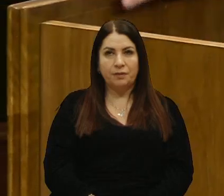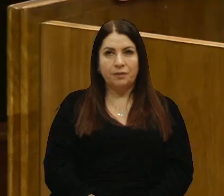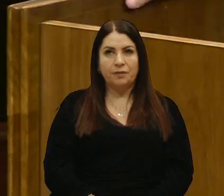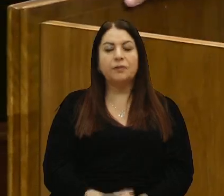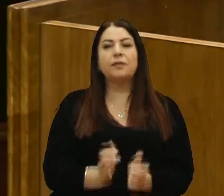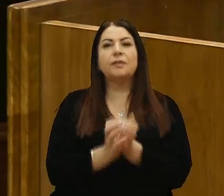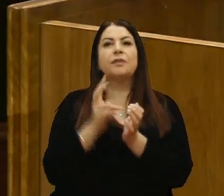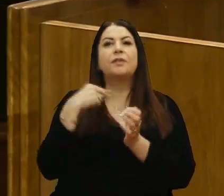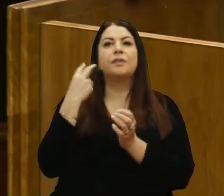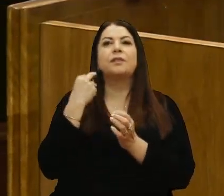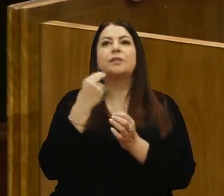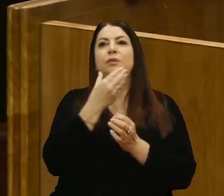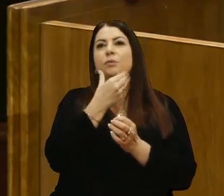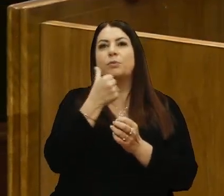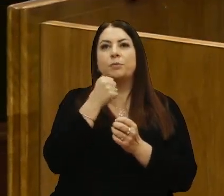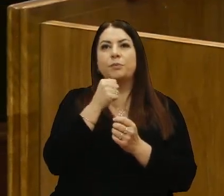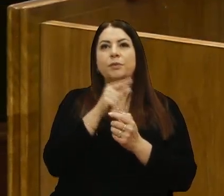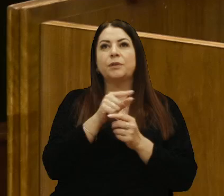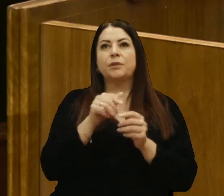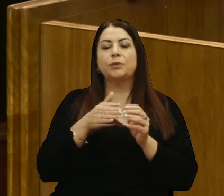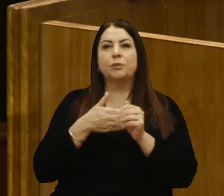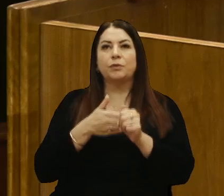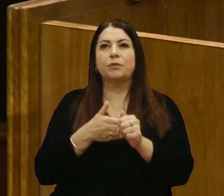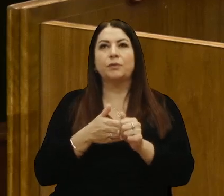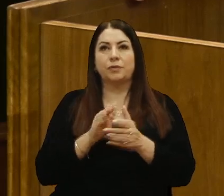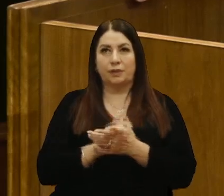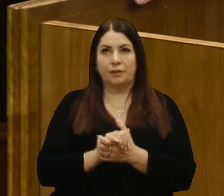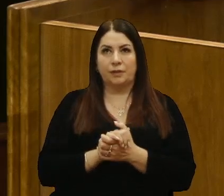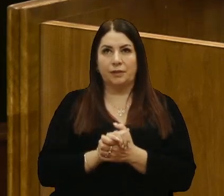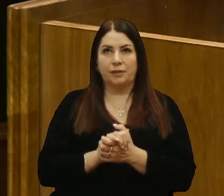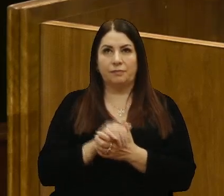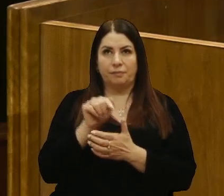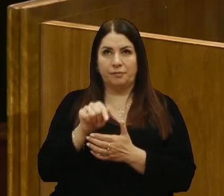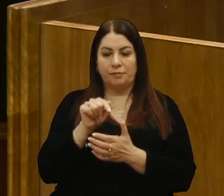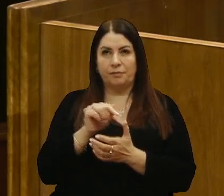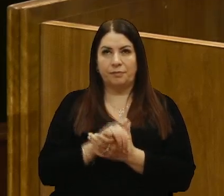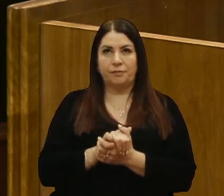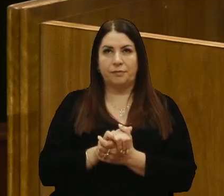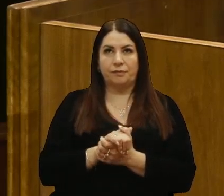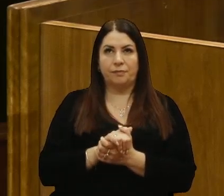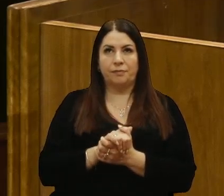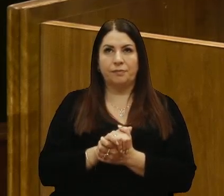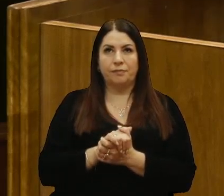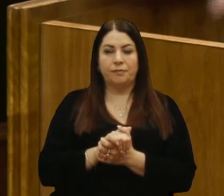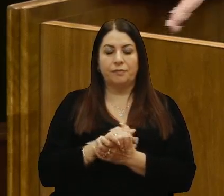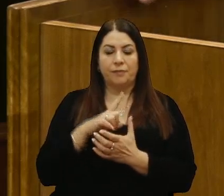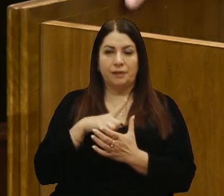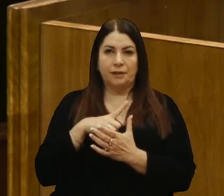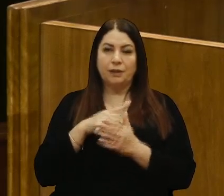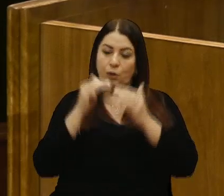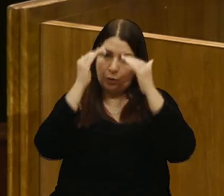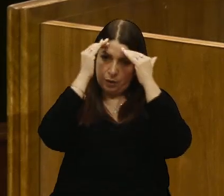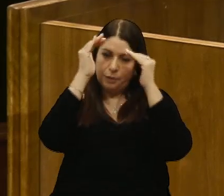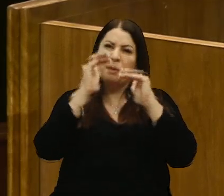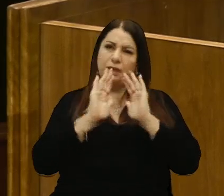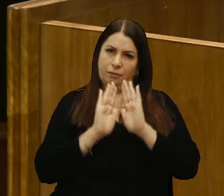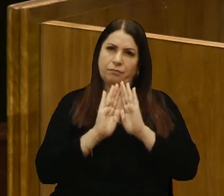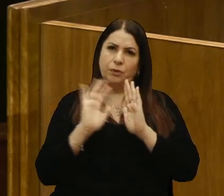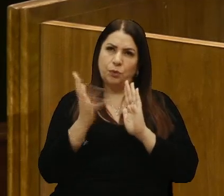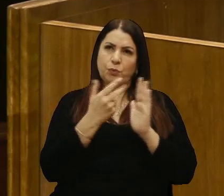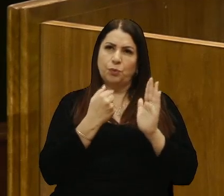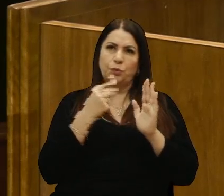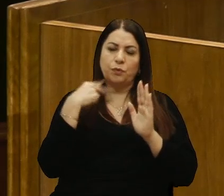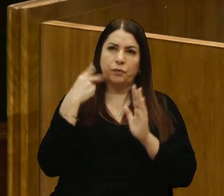as pessoas que estão nos acompanhando daqui. Por favor, só vamos garantir o respeito a todos